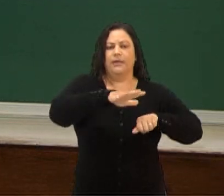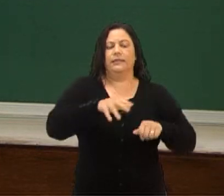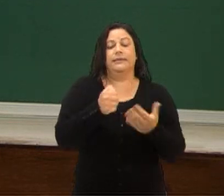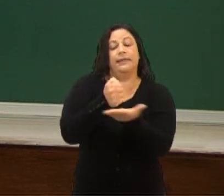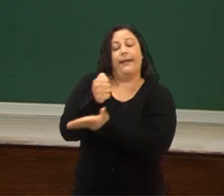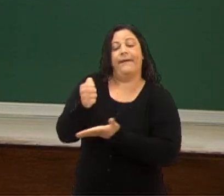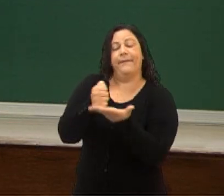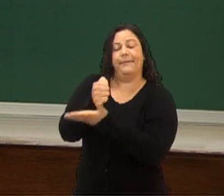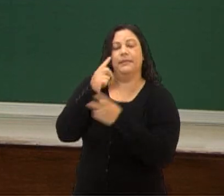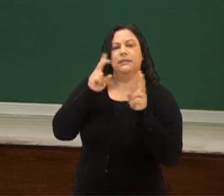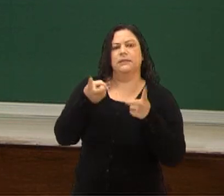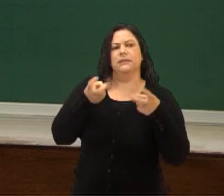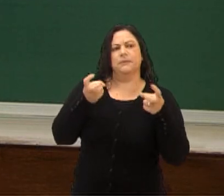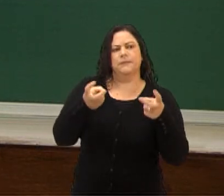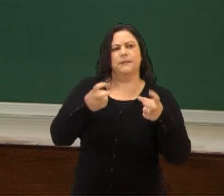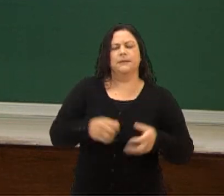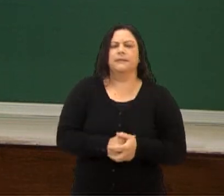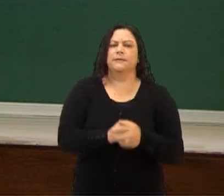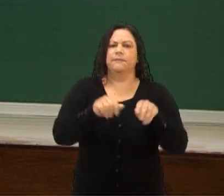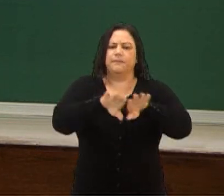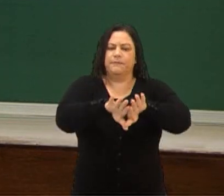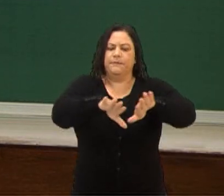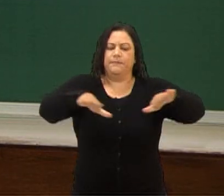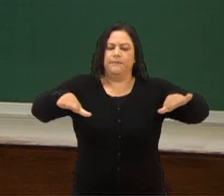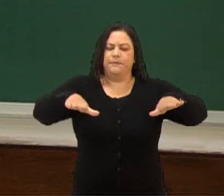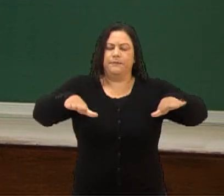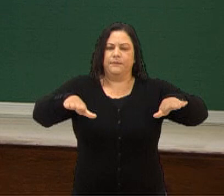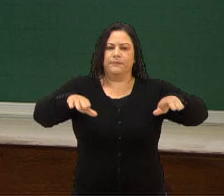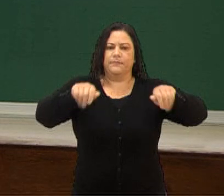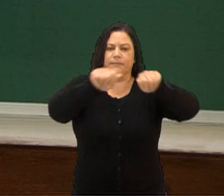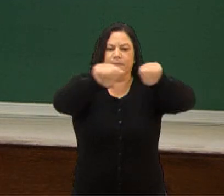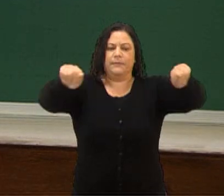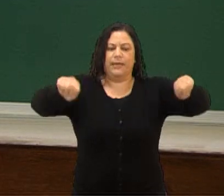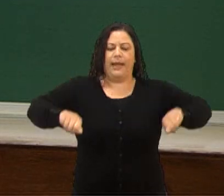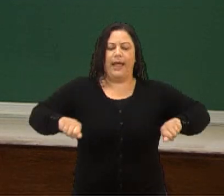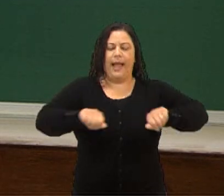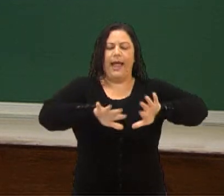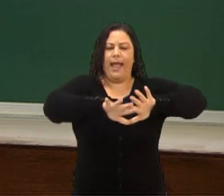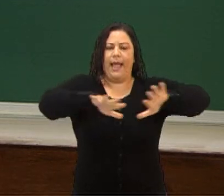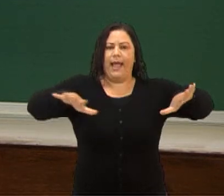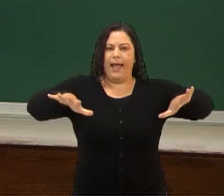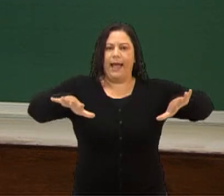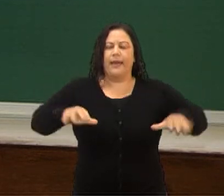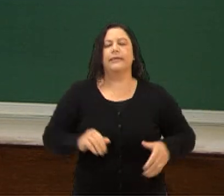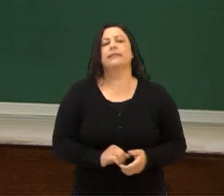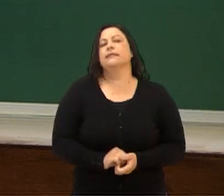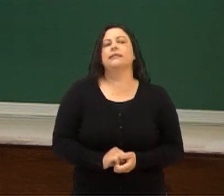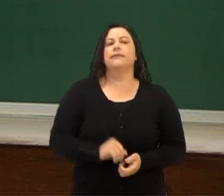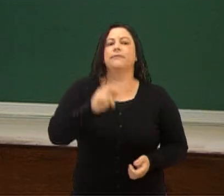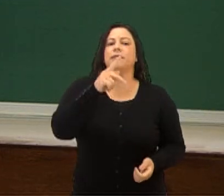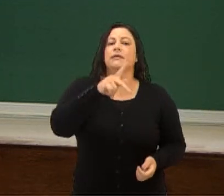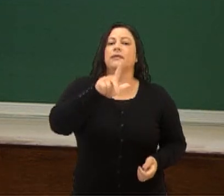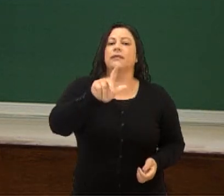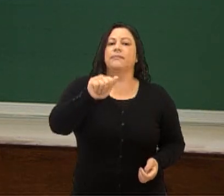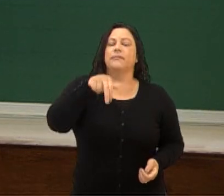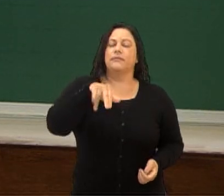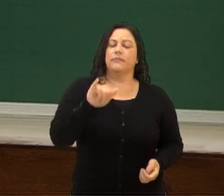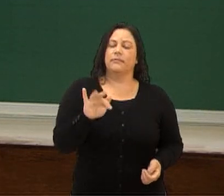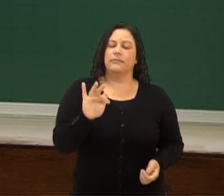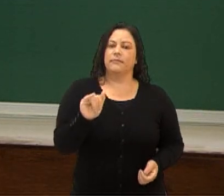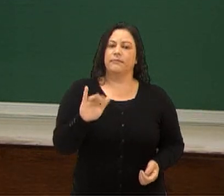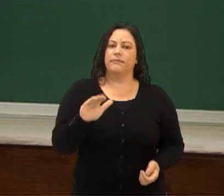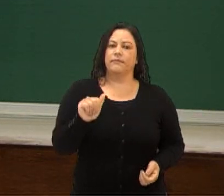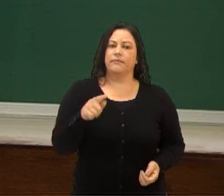prisma planificado. Vocês têm muitas questões aí cobradas em Enem, vestibular, que parte da planificação do prisma. Então,